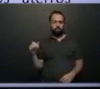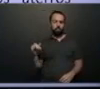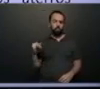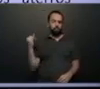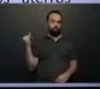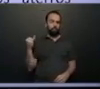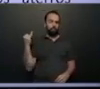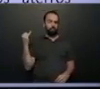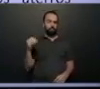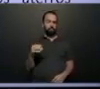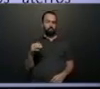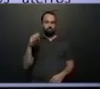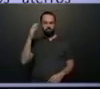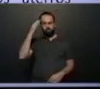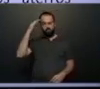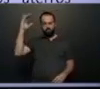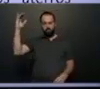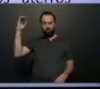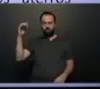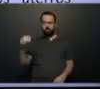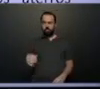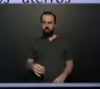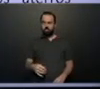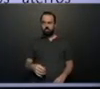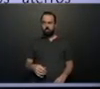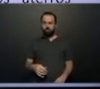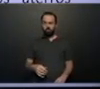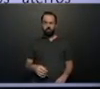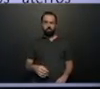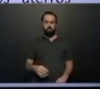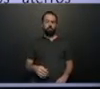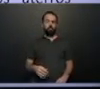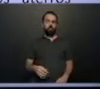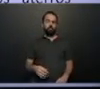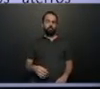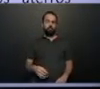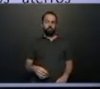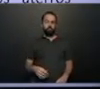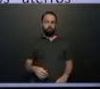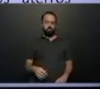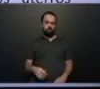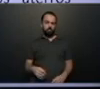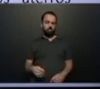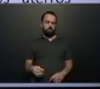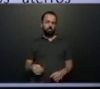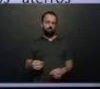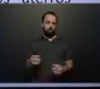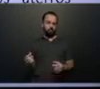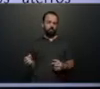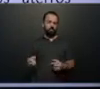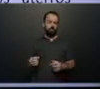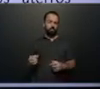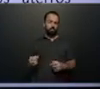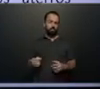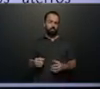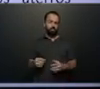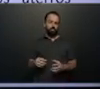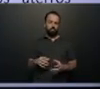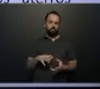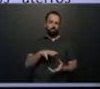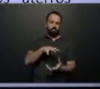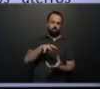metal, é evitar a etapa da extração e beneficiamento do minério, que é uma atividade que